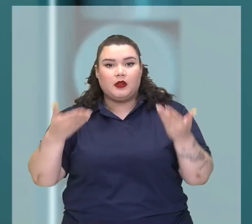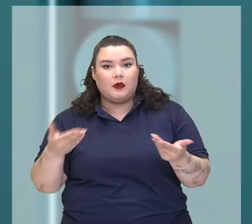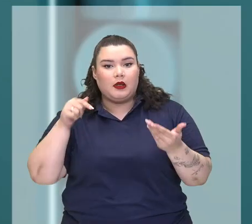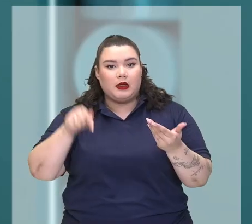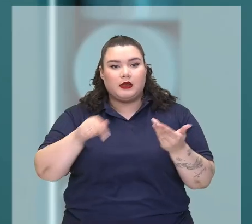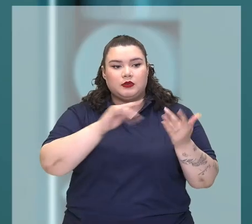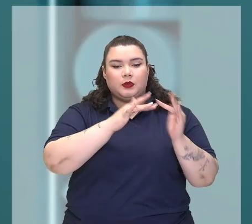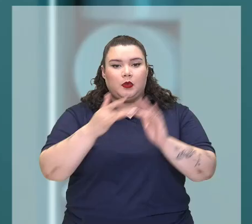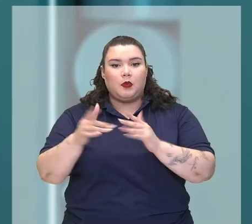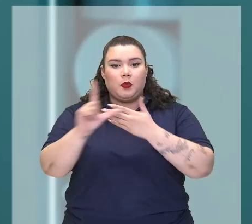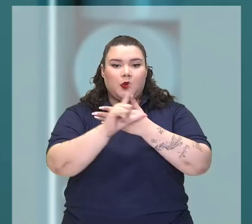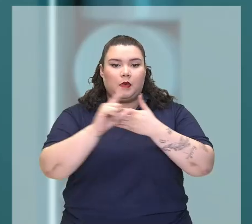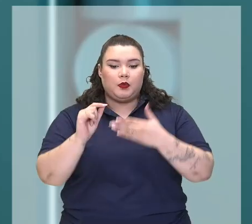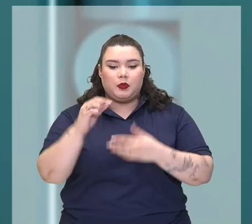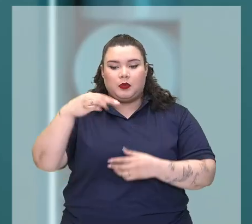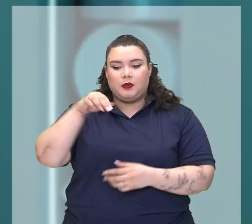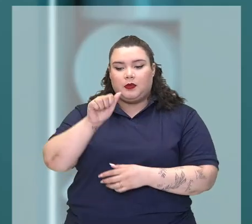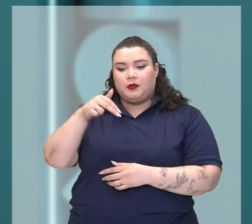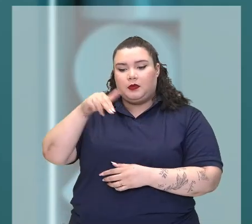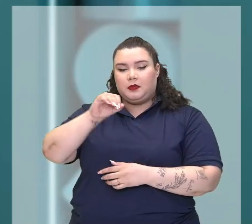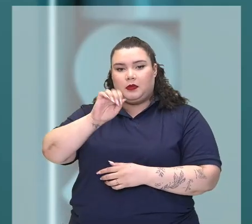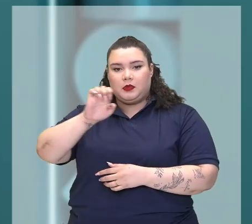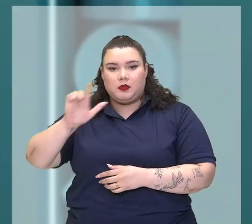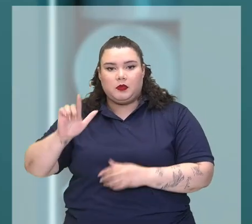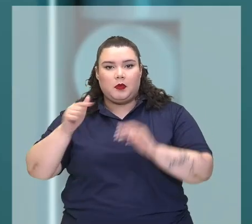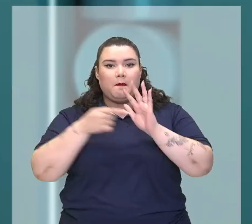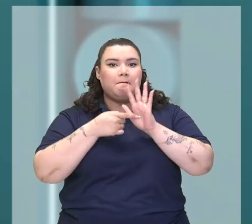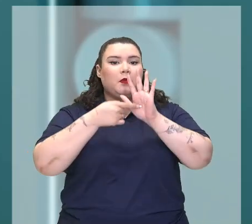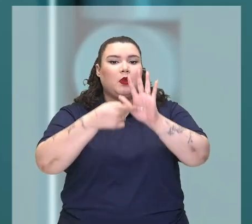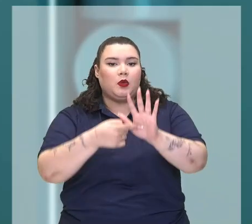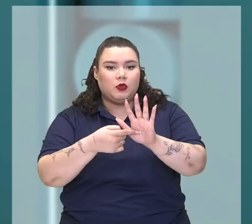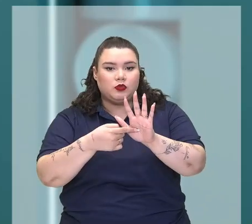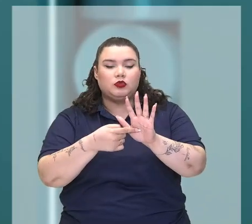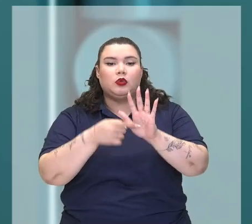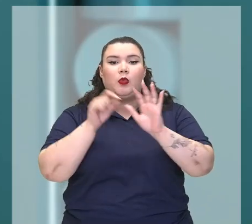que Manuel Bandeira apresenta